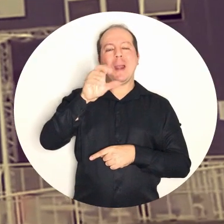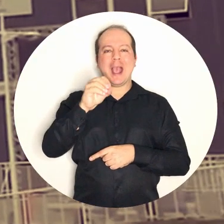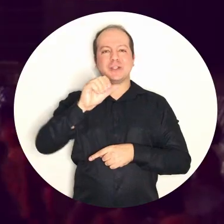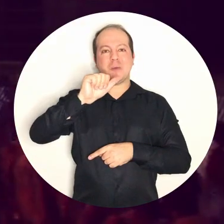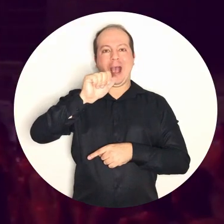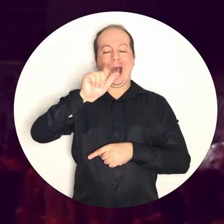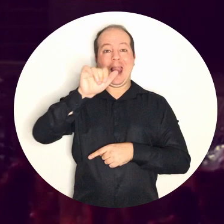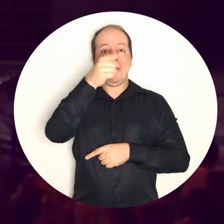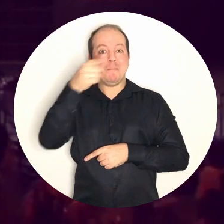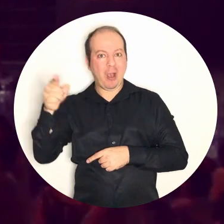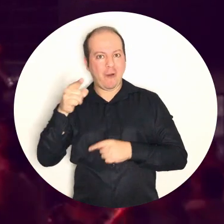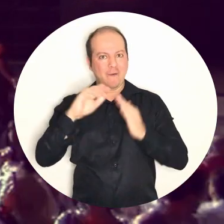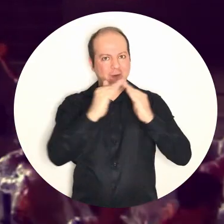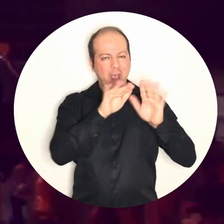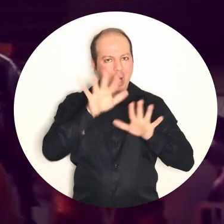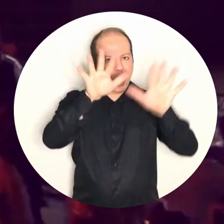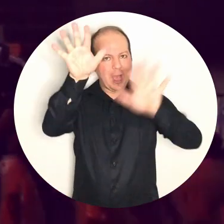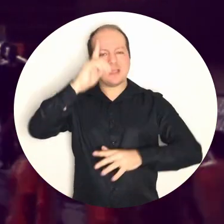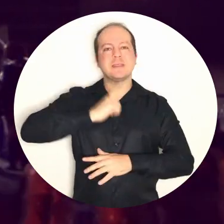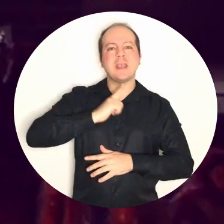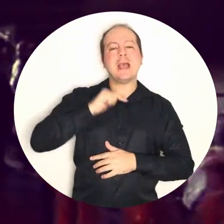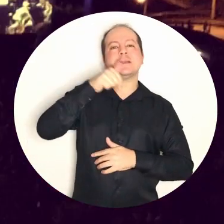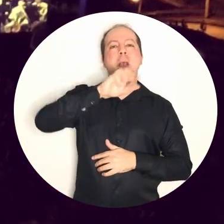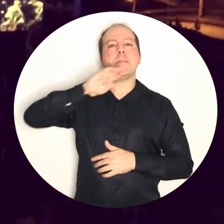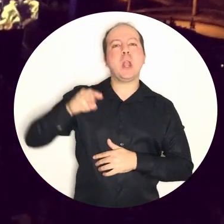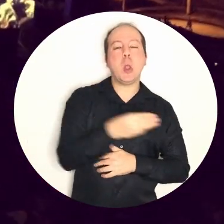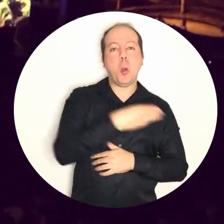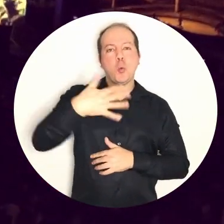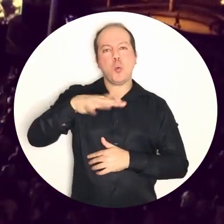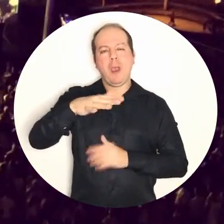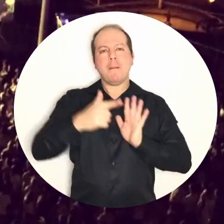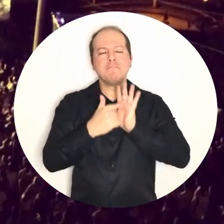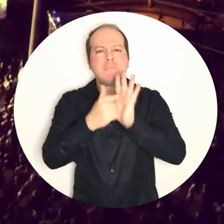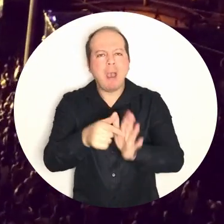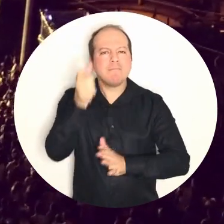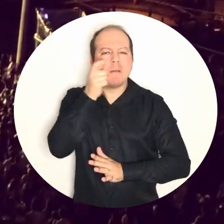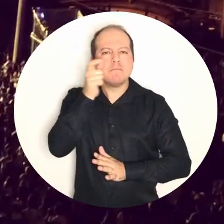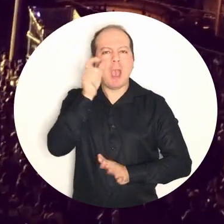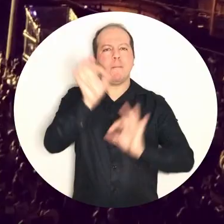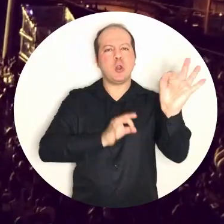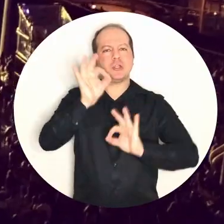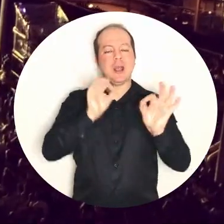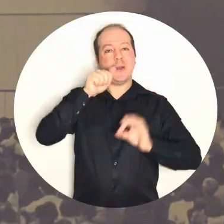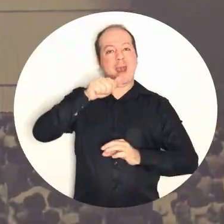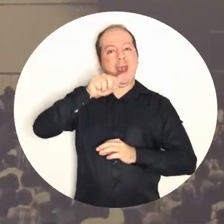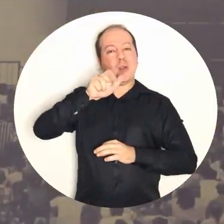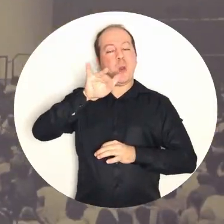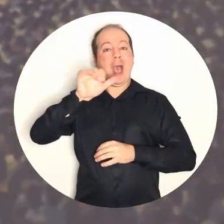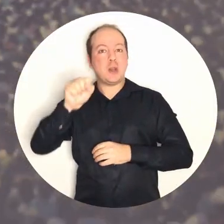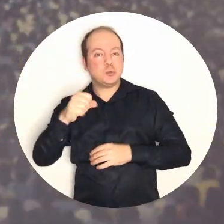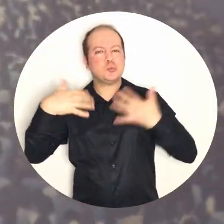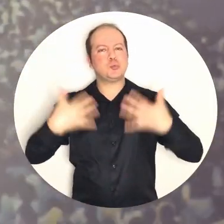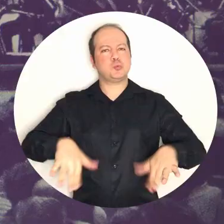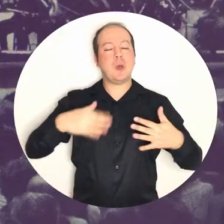Alemão. 7 milhões de pessoas, em média, passaram pelas apresentações do Projeto Aquários. Isso é